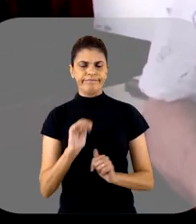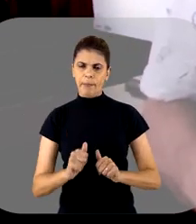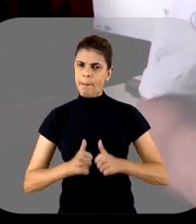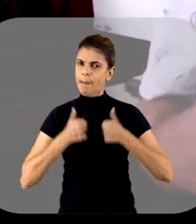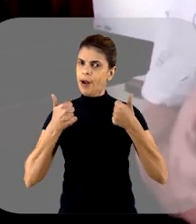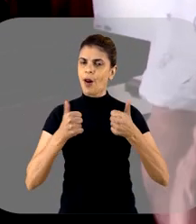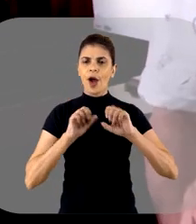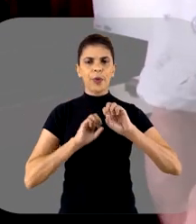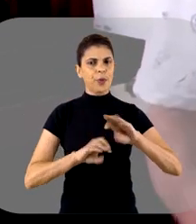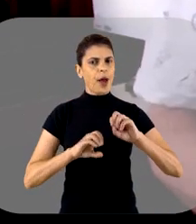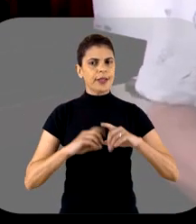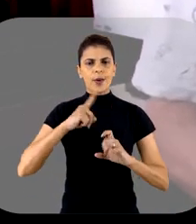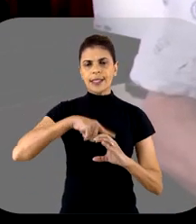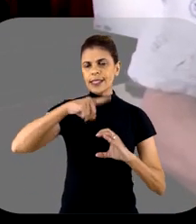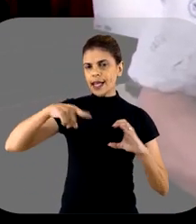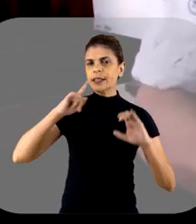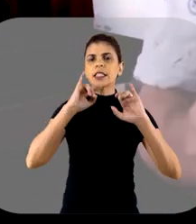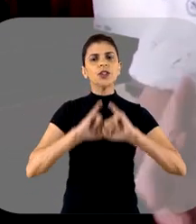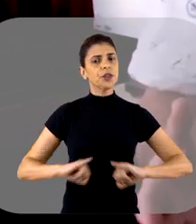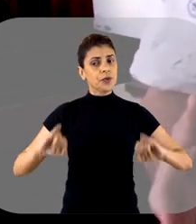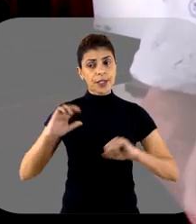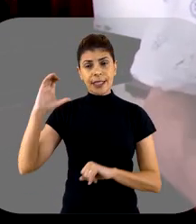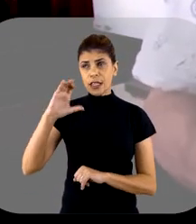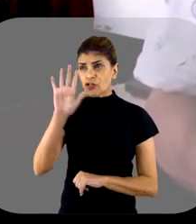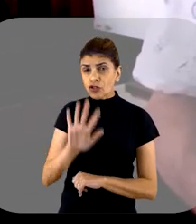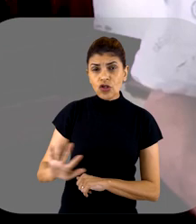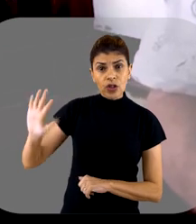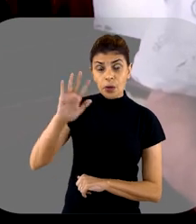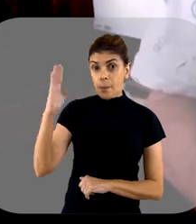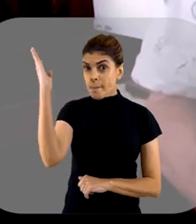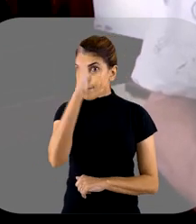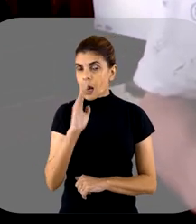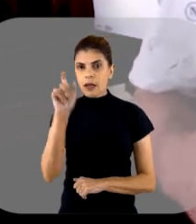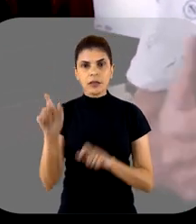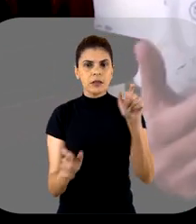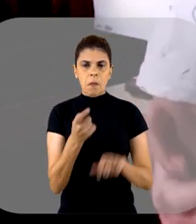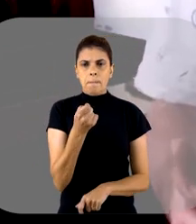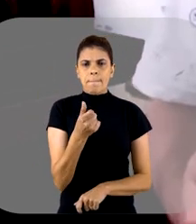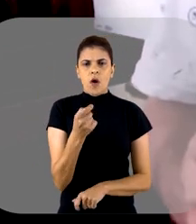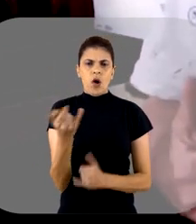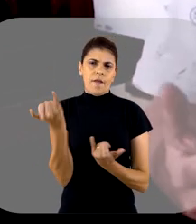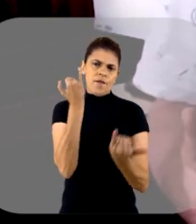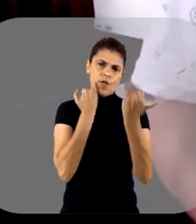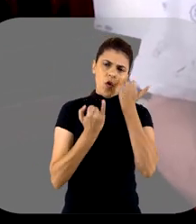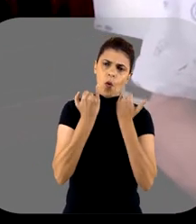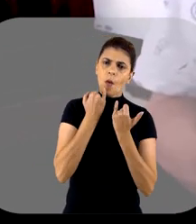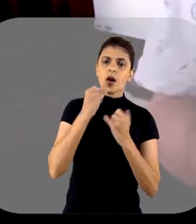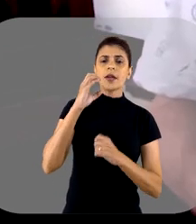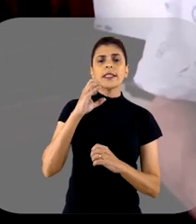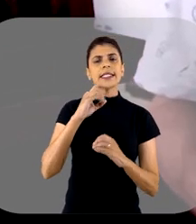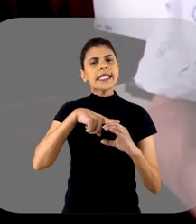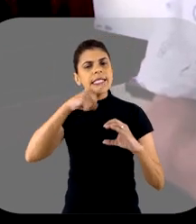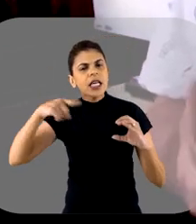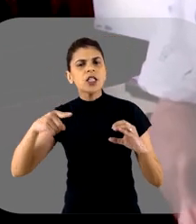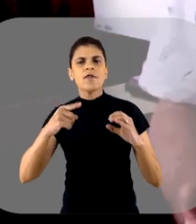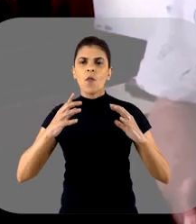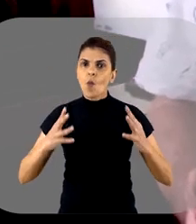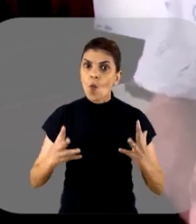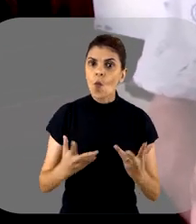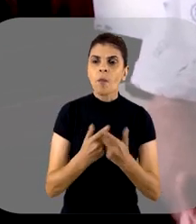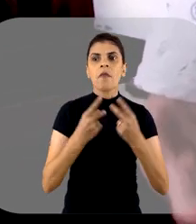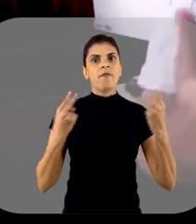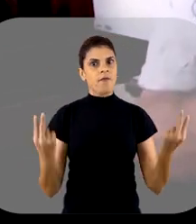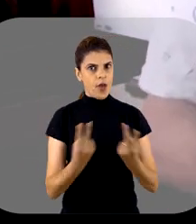precisa melhorar muito a educação científica e a divulgação da ciência em geral. Os brasileiros têm pouco acesso à informação científica de